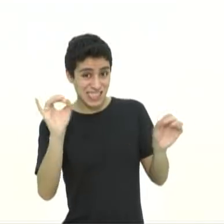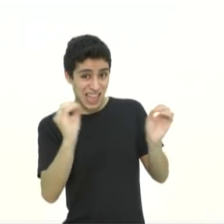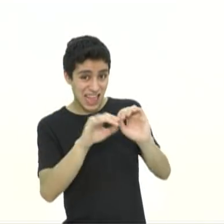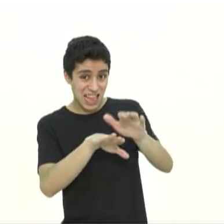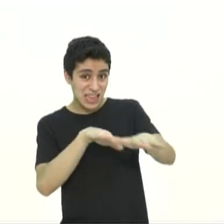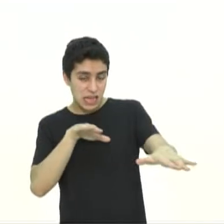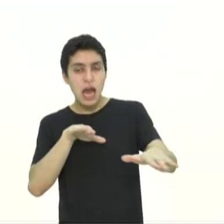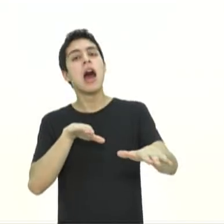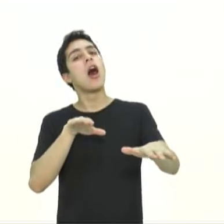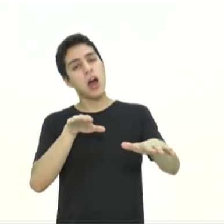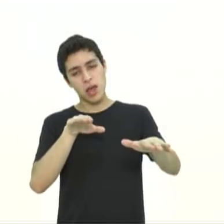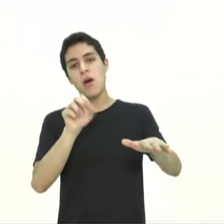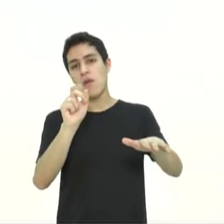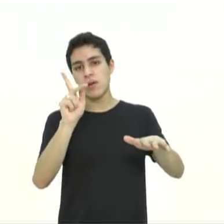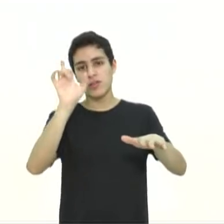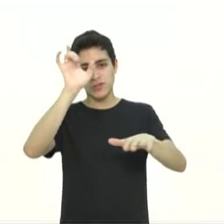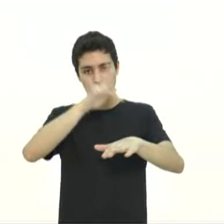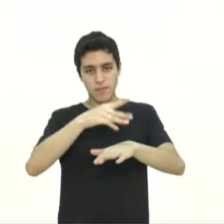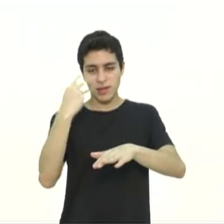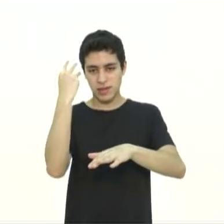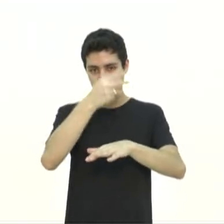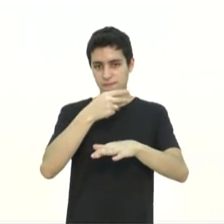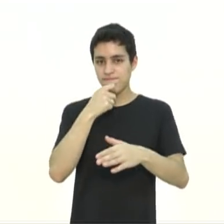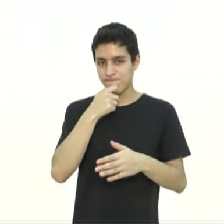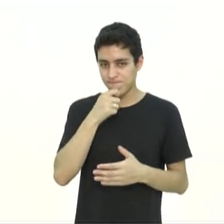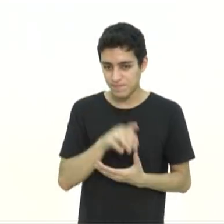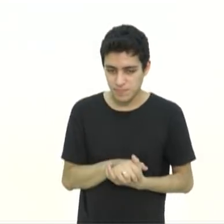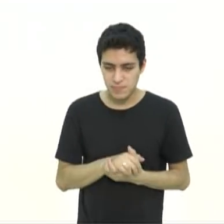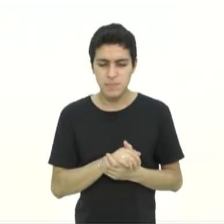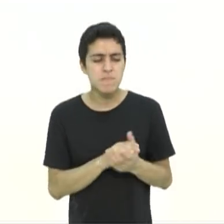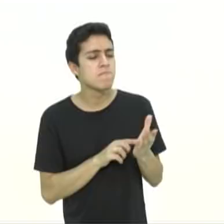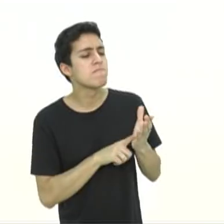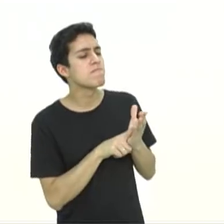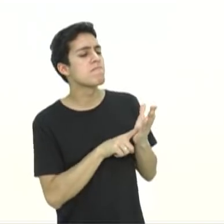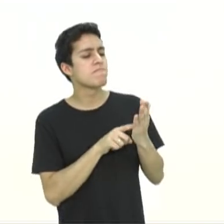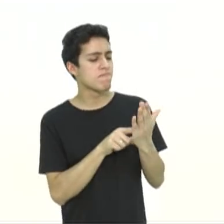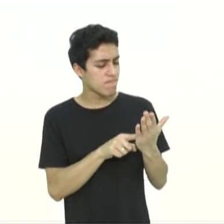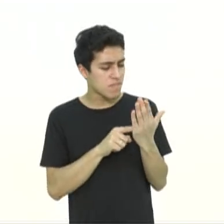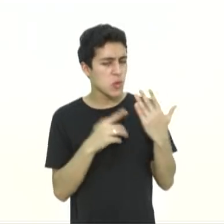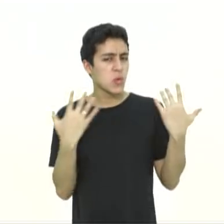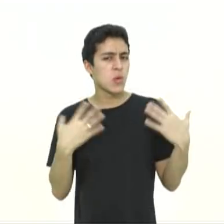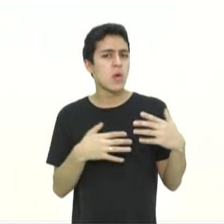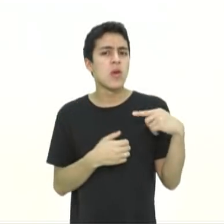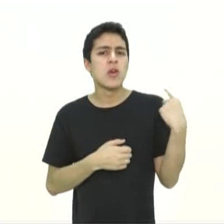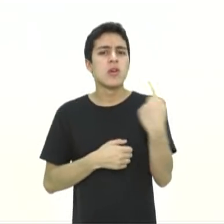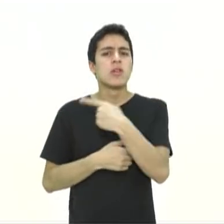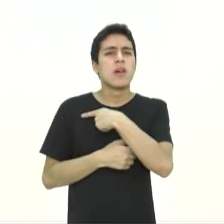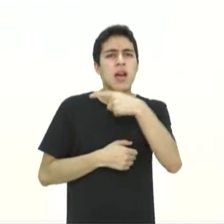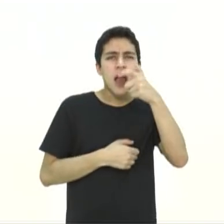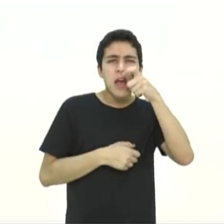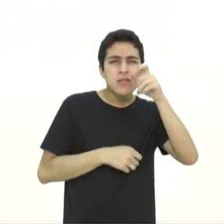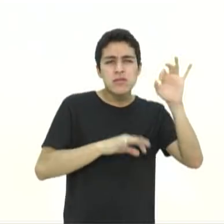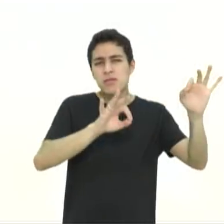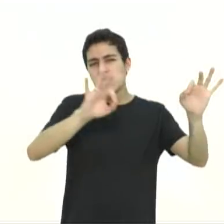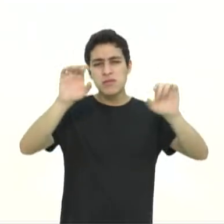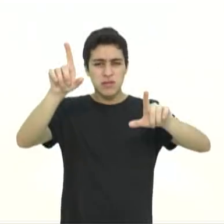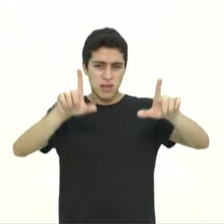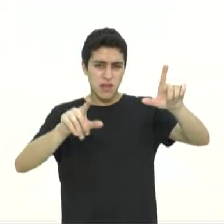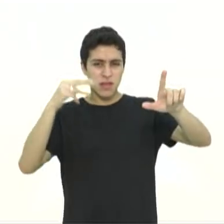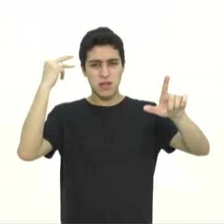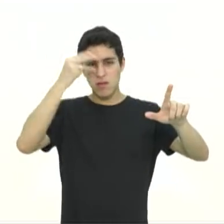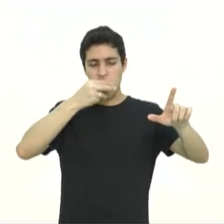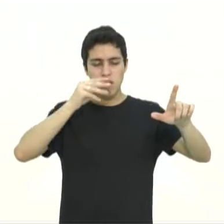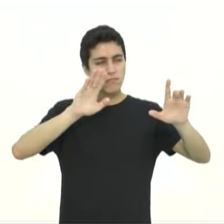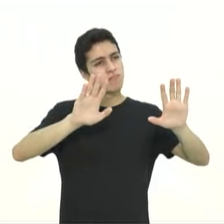trânsito. As estatísticas comprovam que assistimos 3 horas de TV por dia, menos